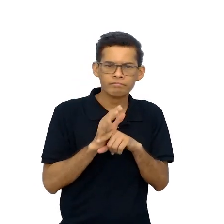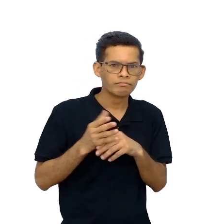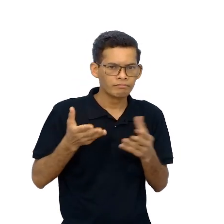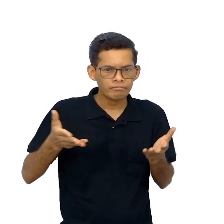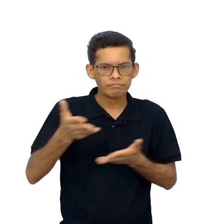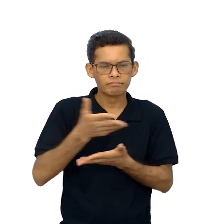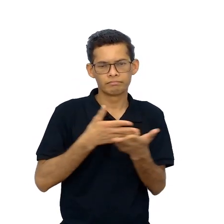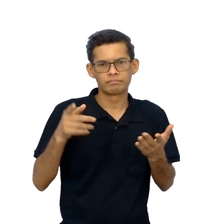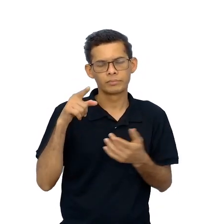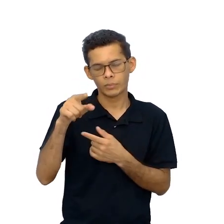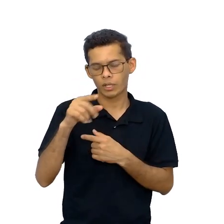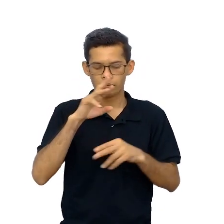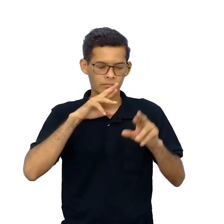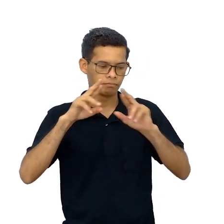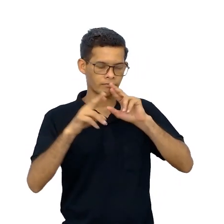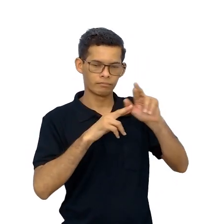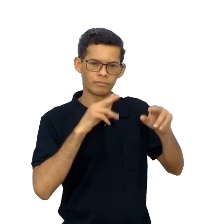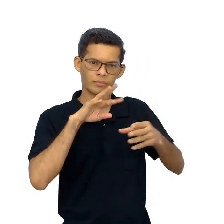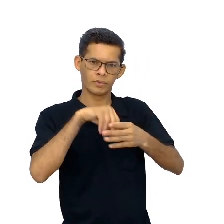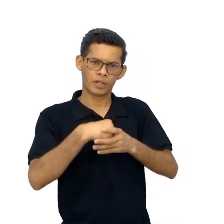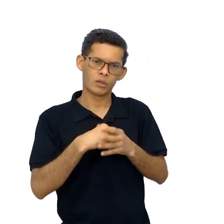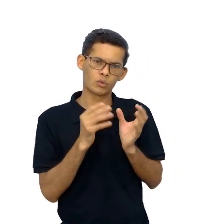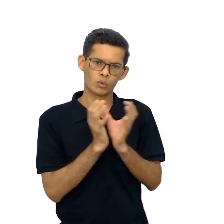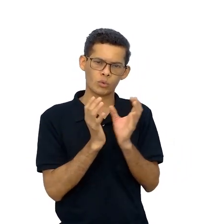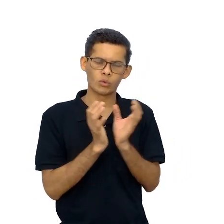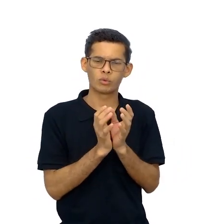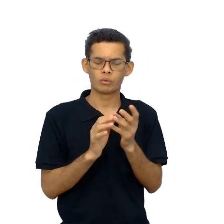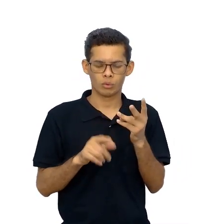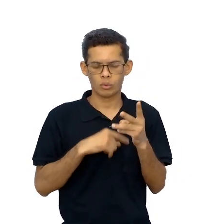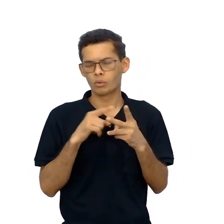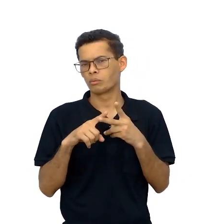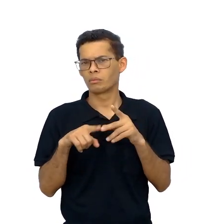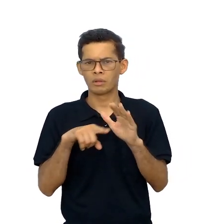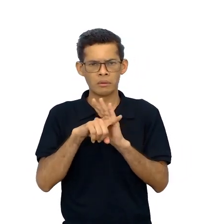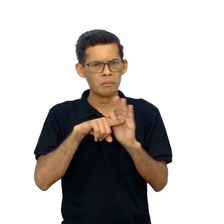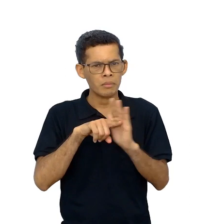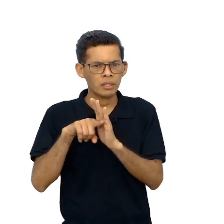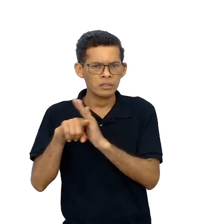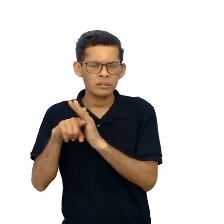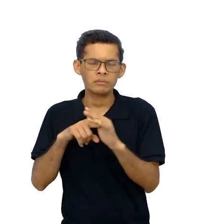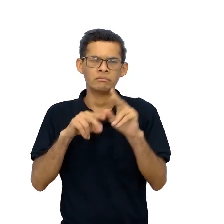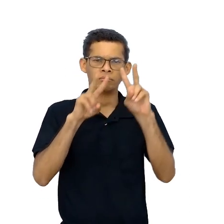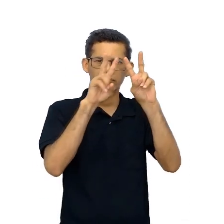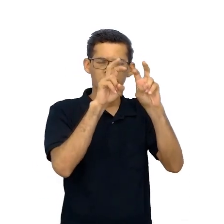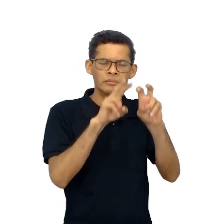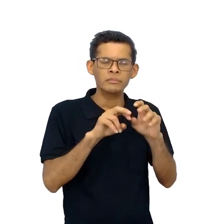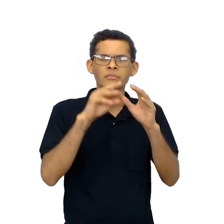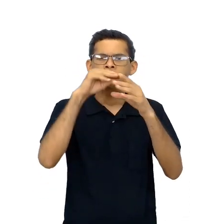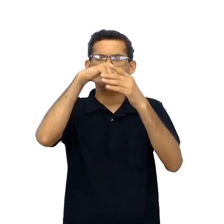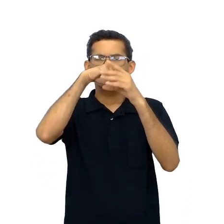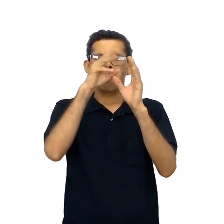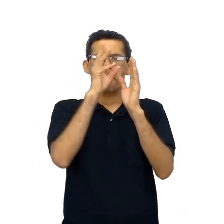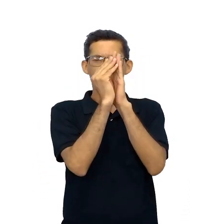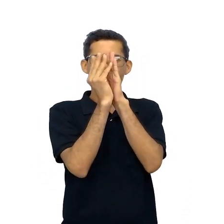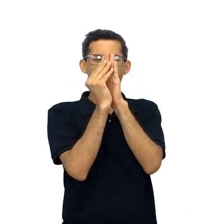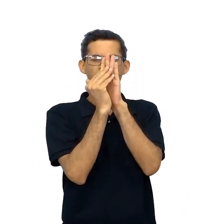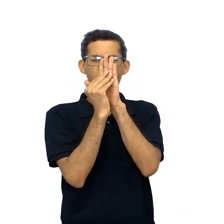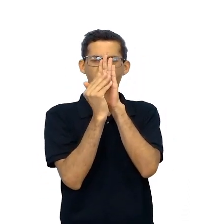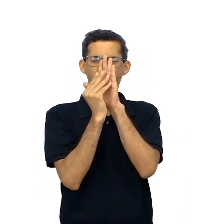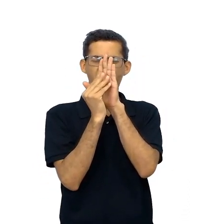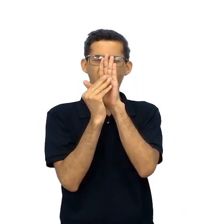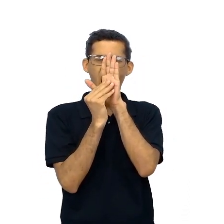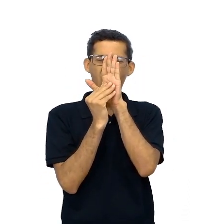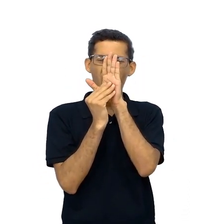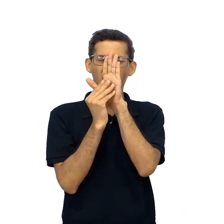suas resoluções no grupo, que eles pesquisem esses conteúdos, se eles estão vinculados com a vida real,